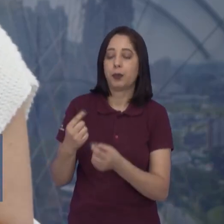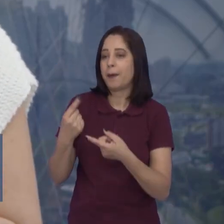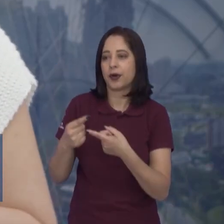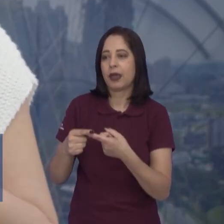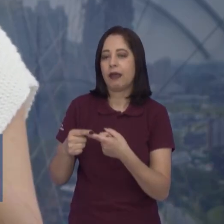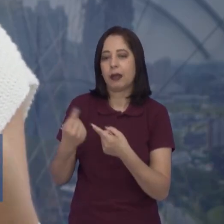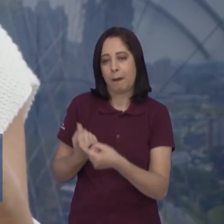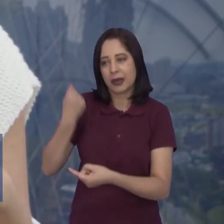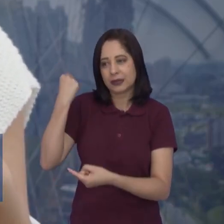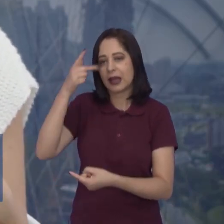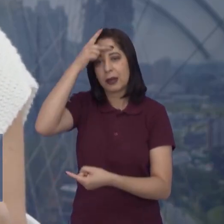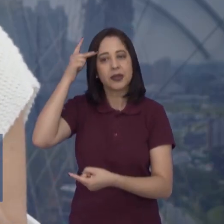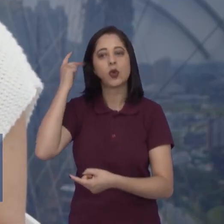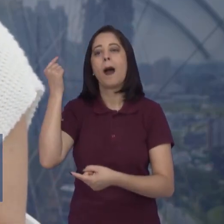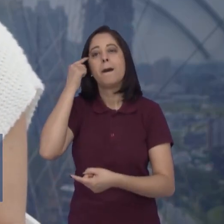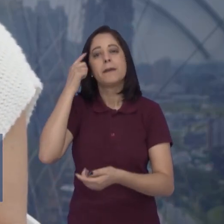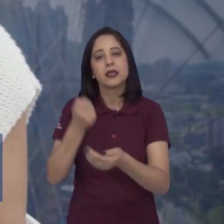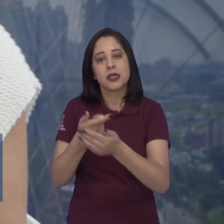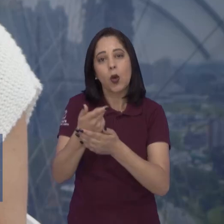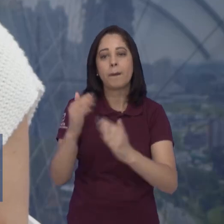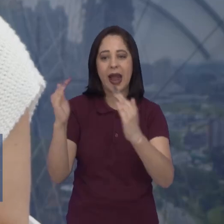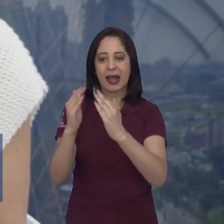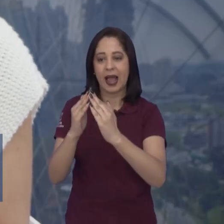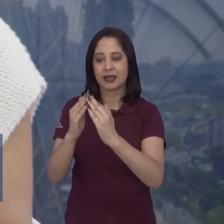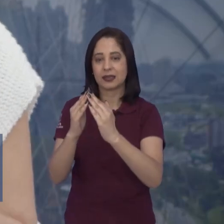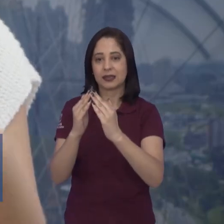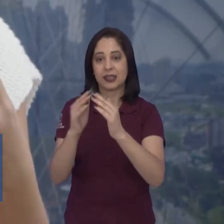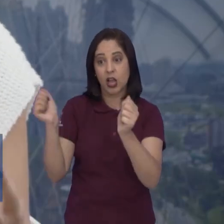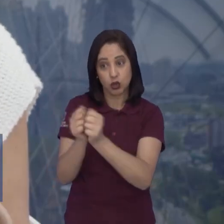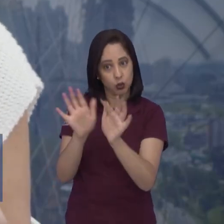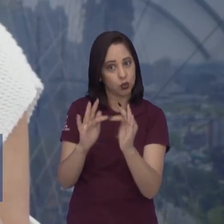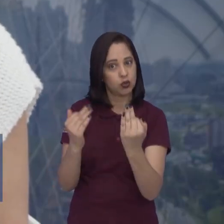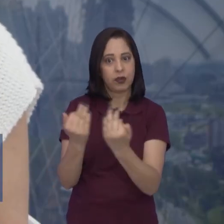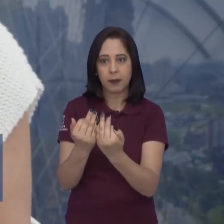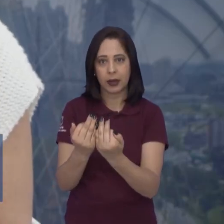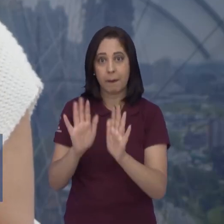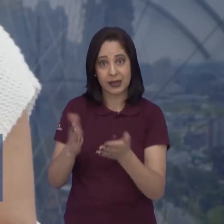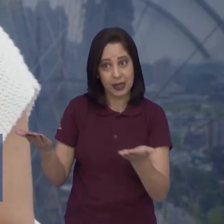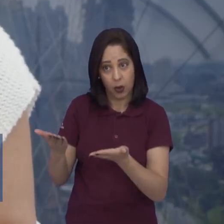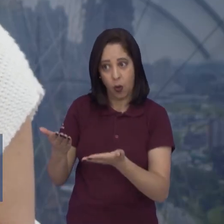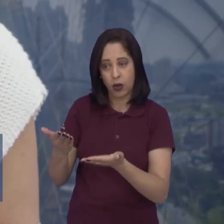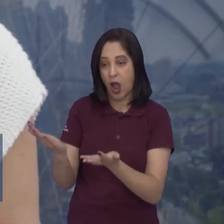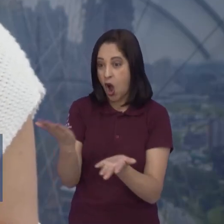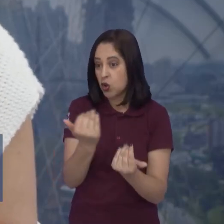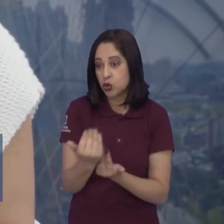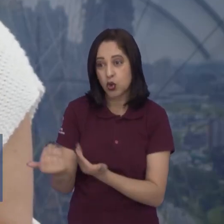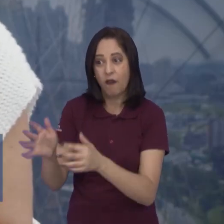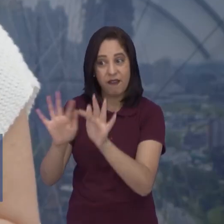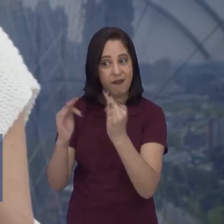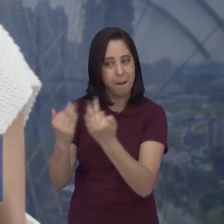procurando um apartamento ou uma casa para morar com uma família, hoje não formando família, o aluguel não